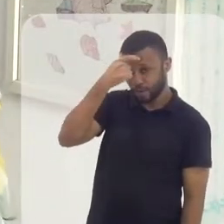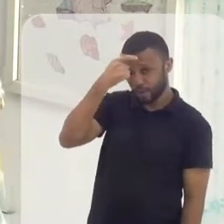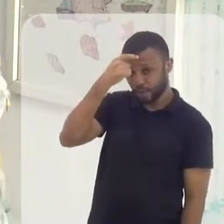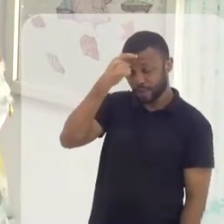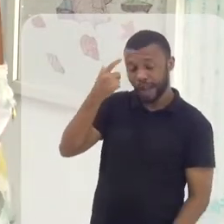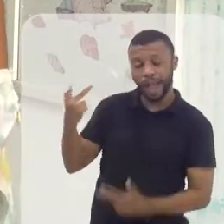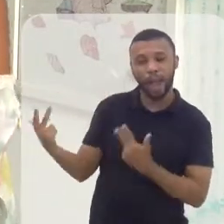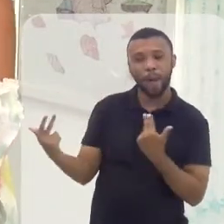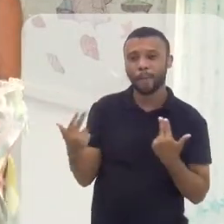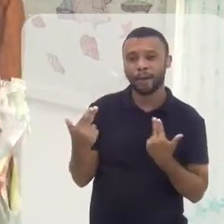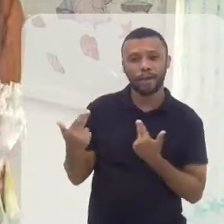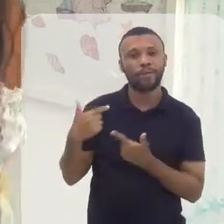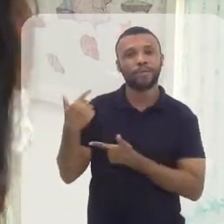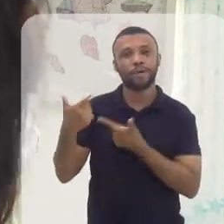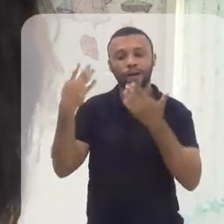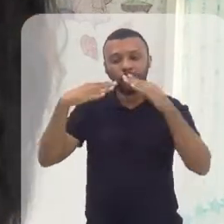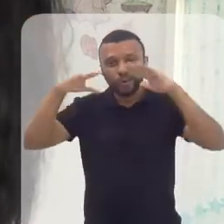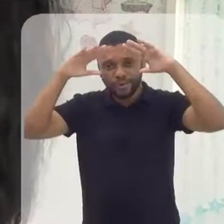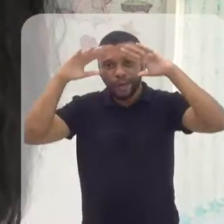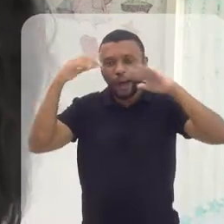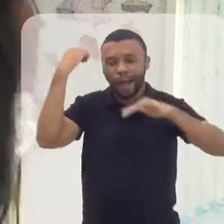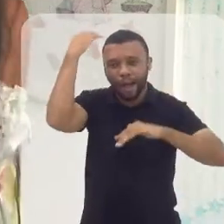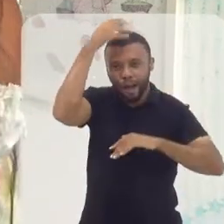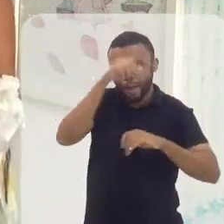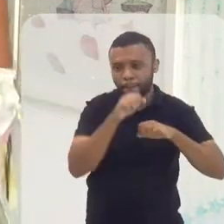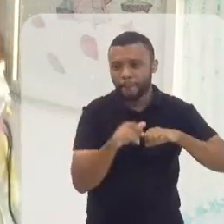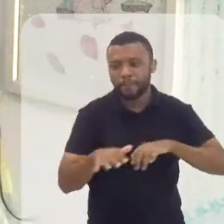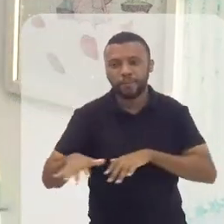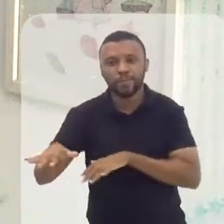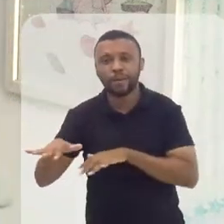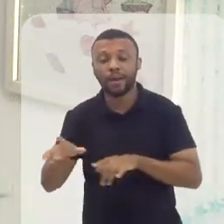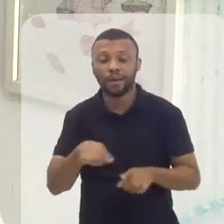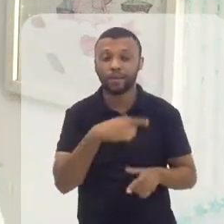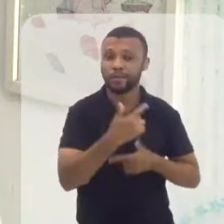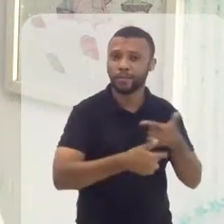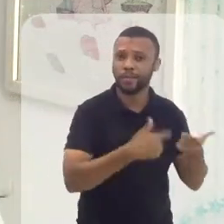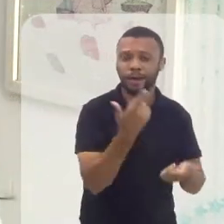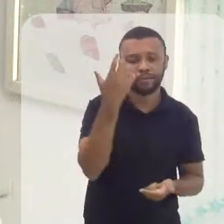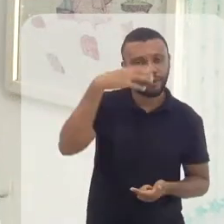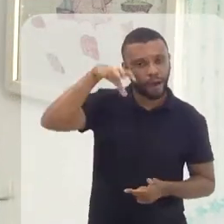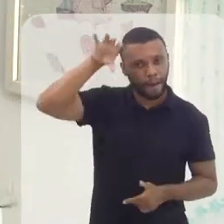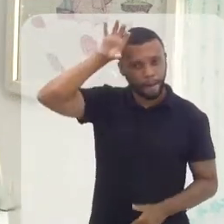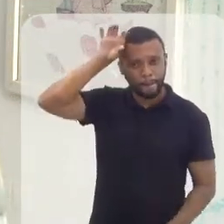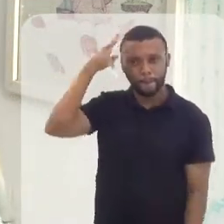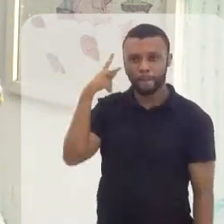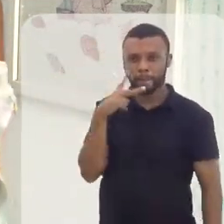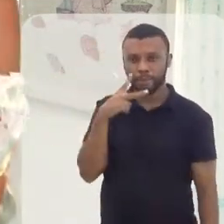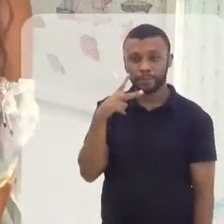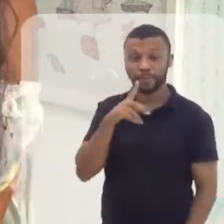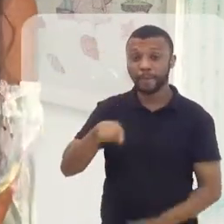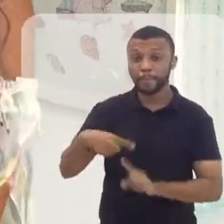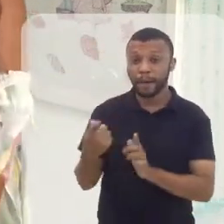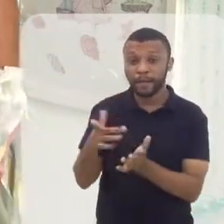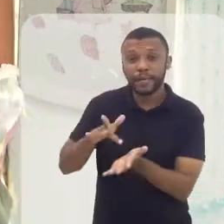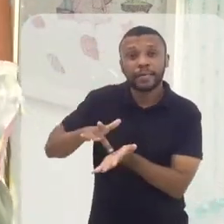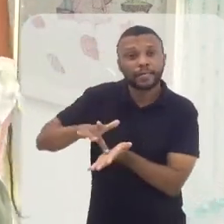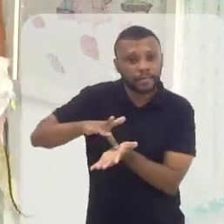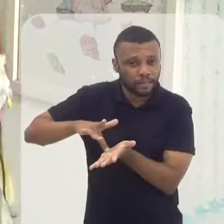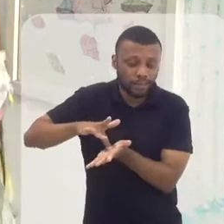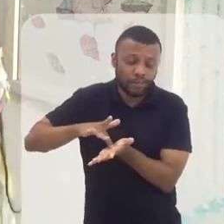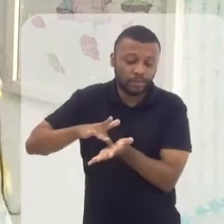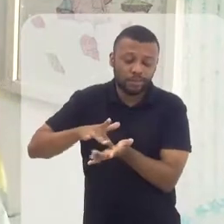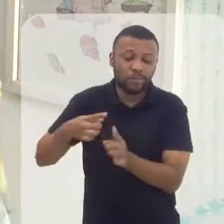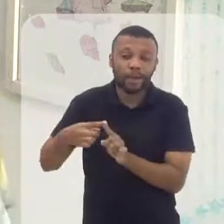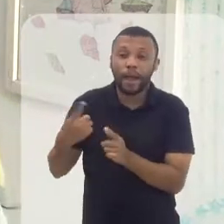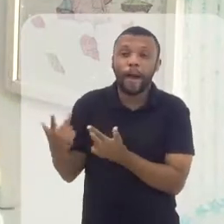o meu. Então, eu trabalho com orixá e Iemanjá, eu trabalho com o povo de Rui, eu trabalho com a cigana. Então, tudo é a mesma família,